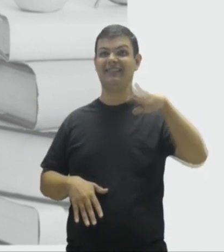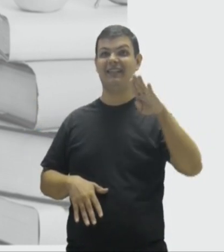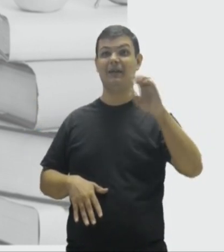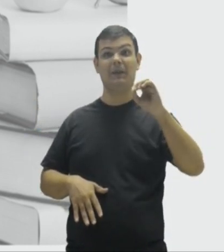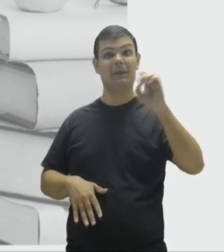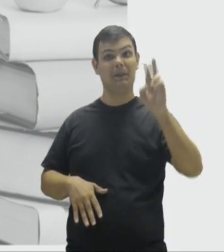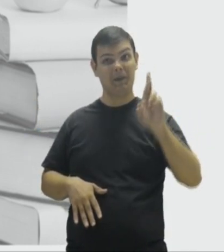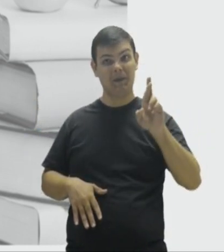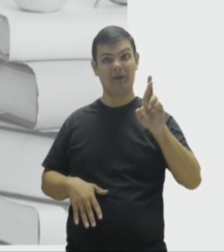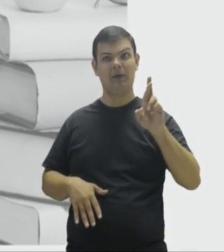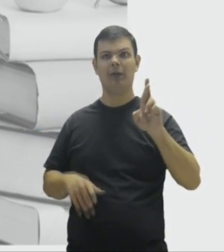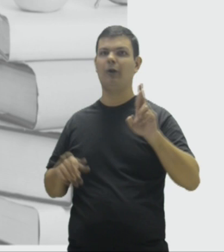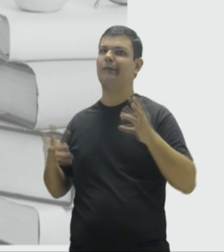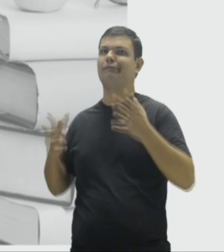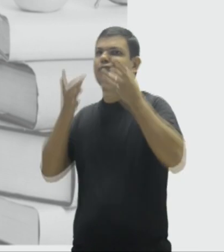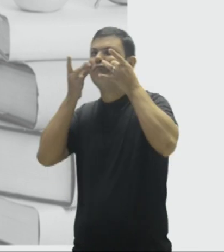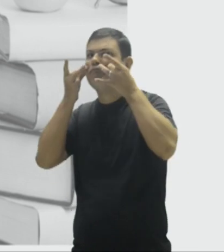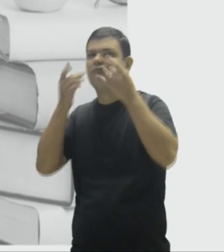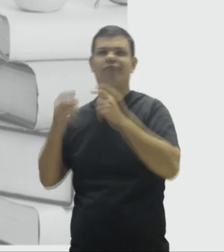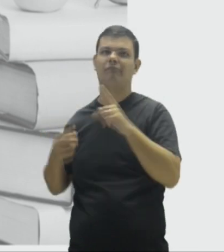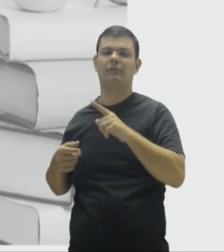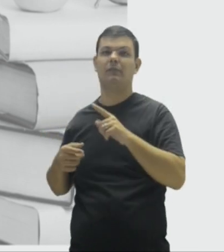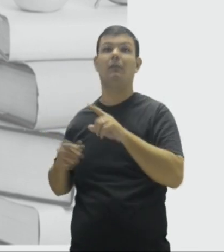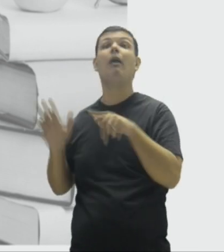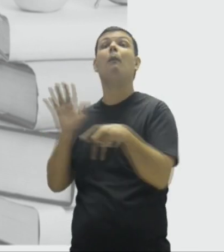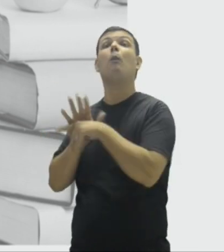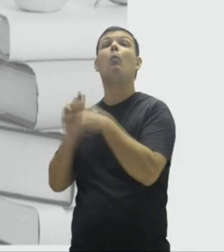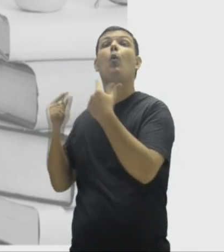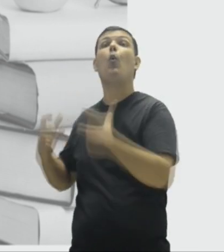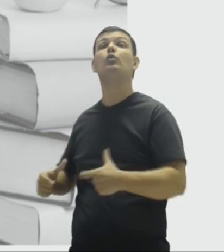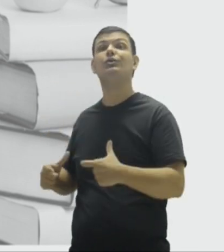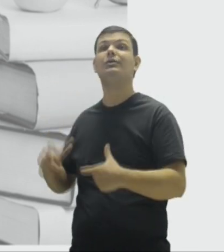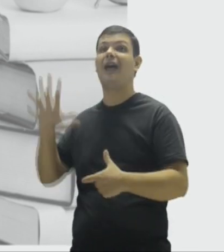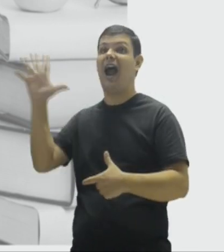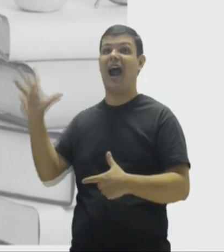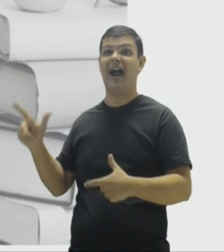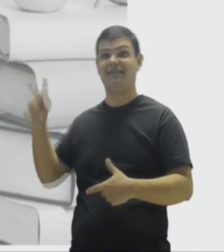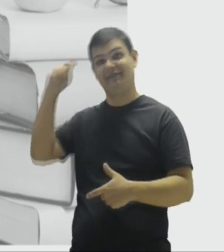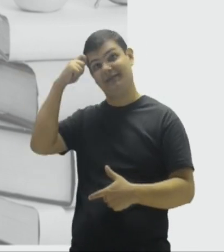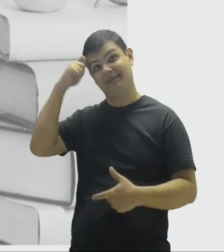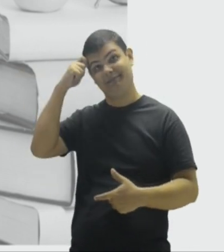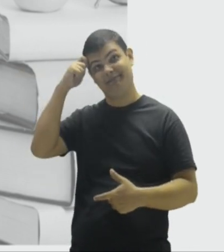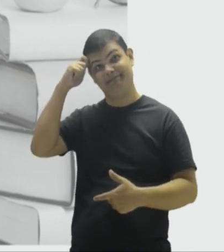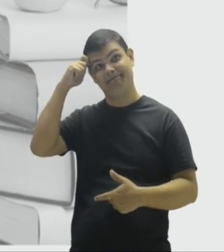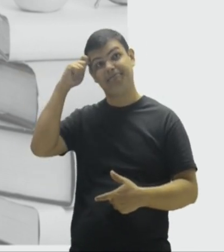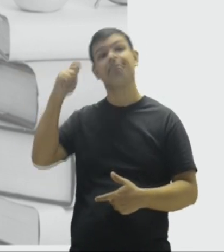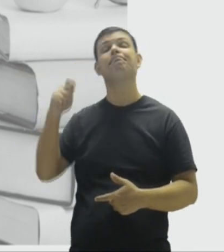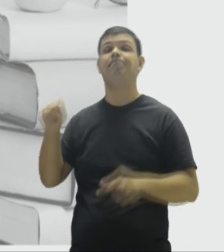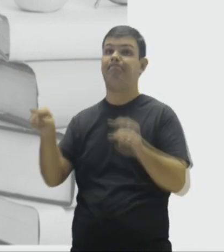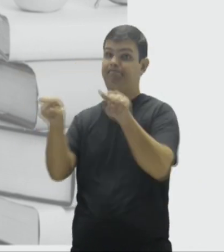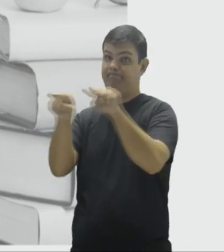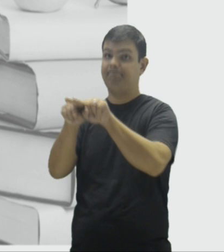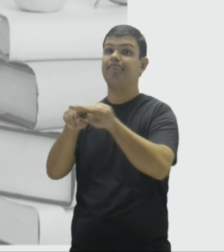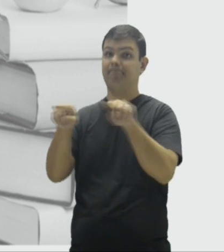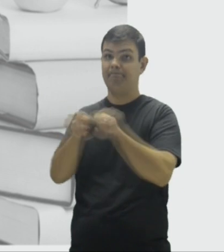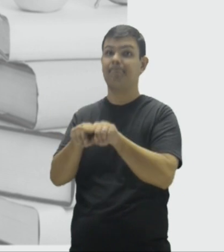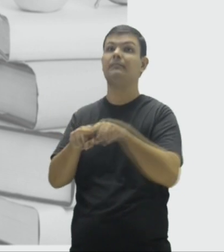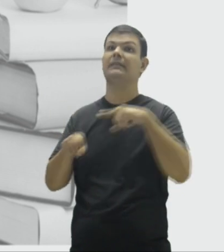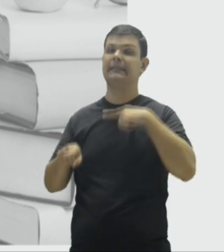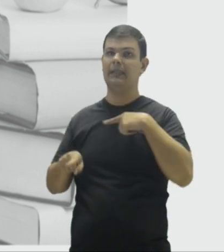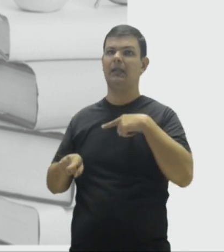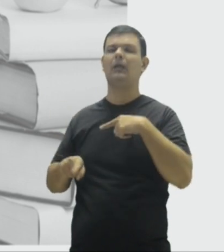vocês. Mas o tambor ele tem uma origem africana, que é resultado também do uso